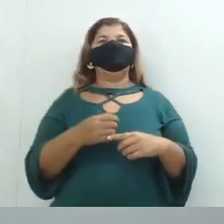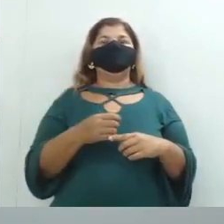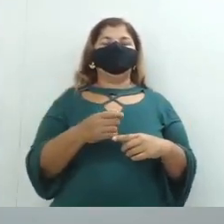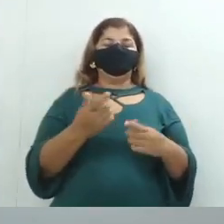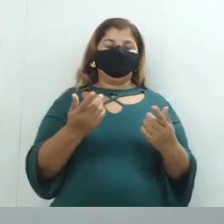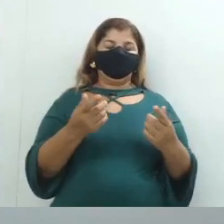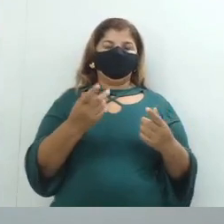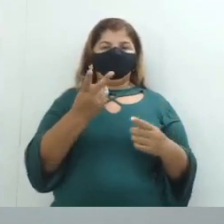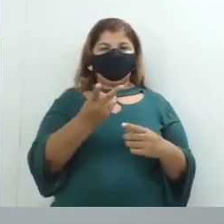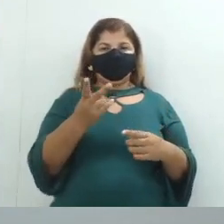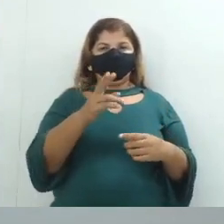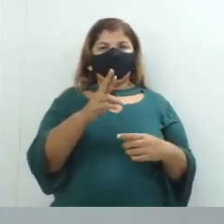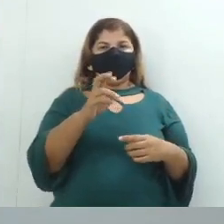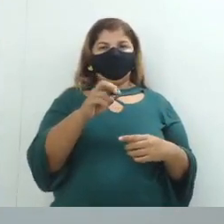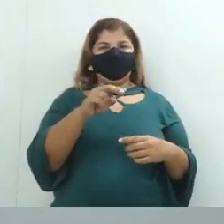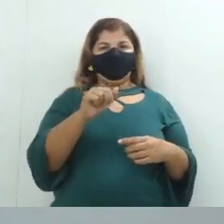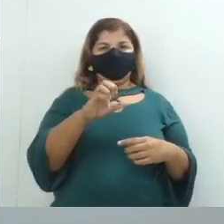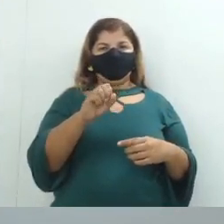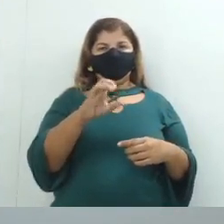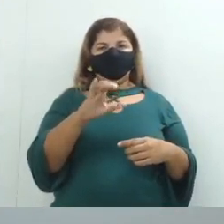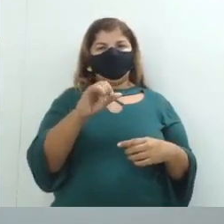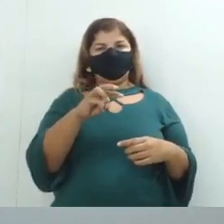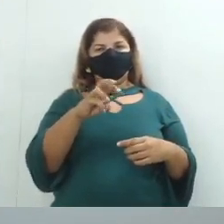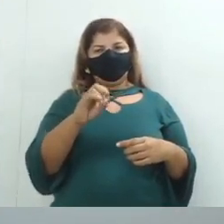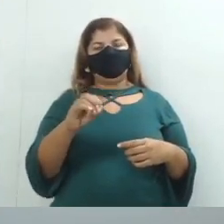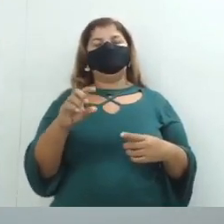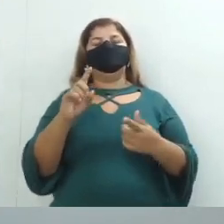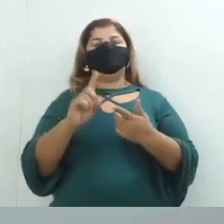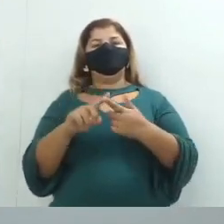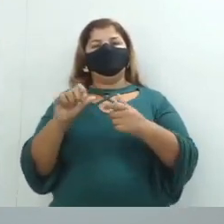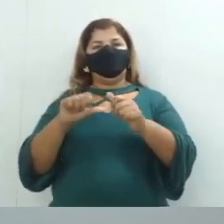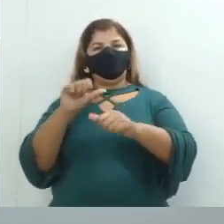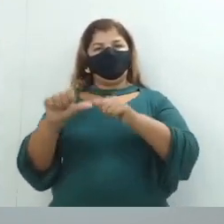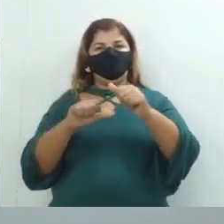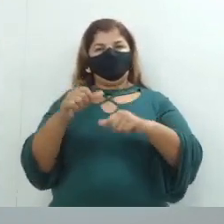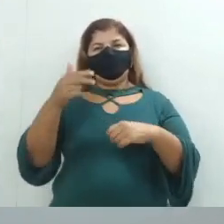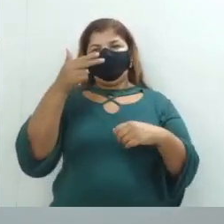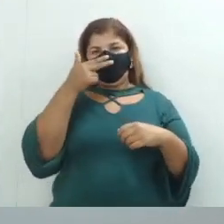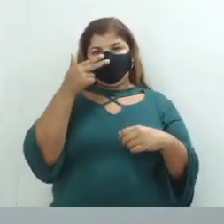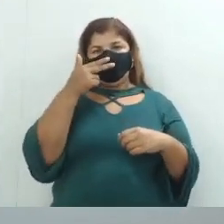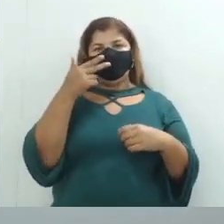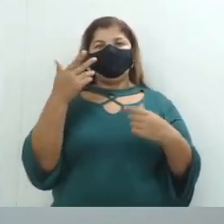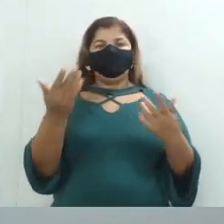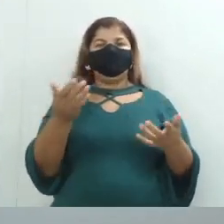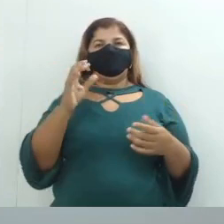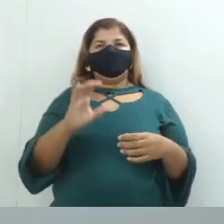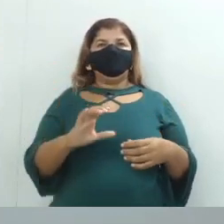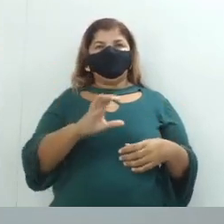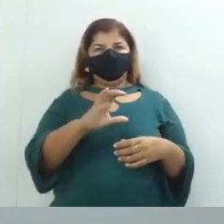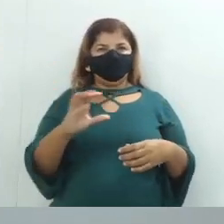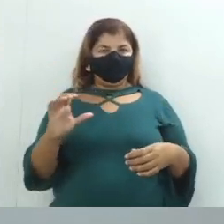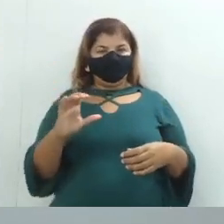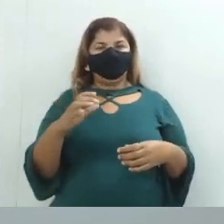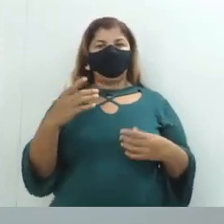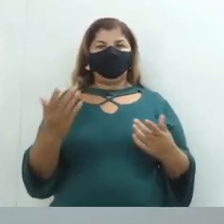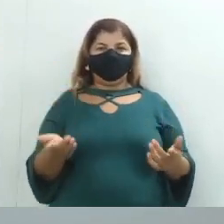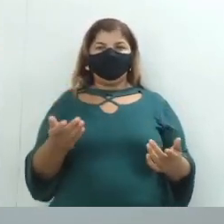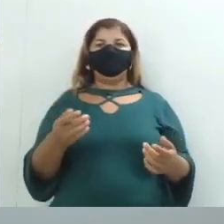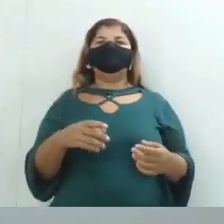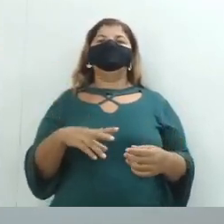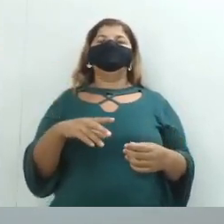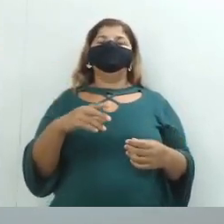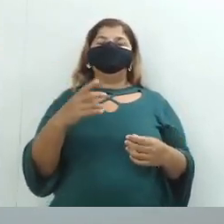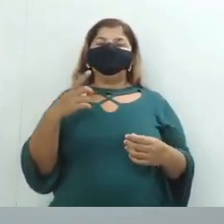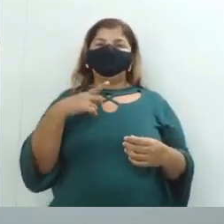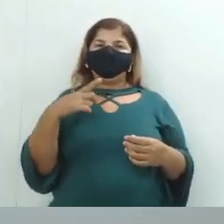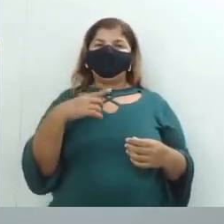Reforma Protestante, também com a Reforma Católica, né? Valendo vários batons garotos para quem acertar as respostas corretas, né?